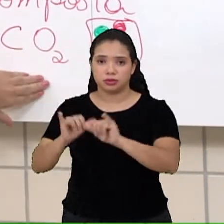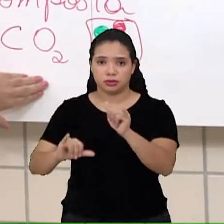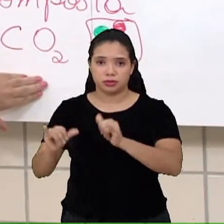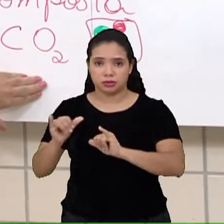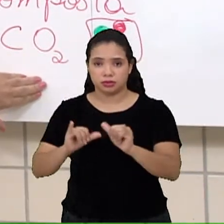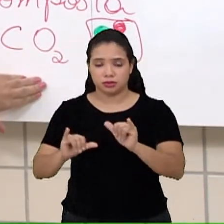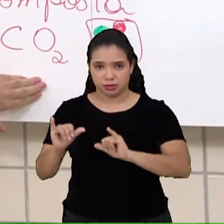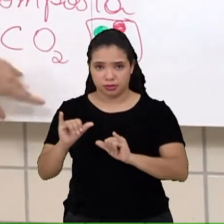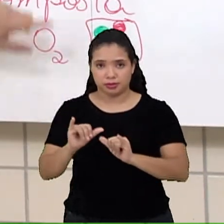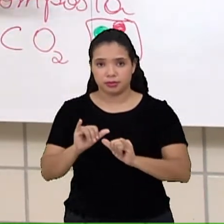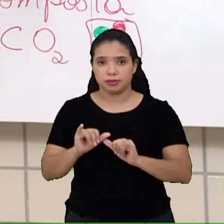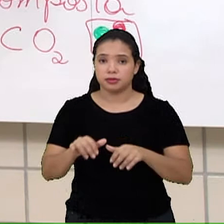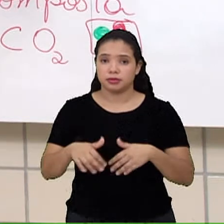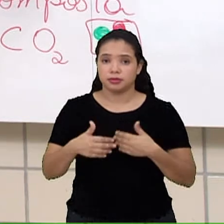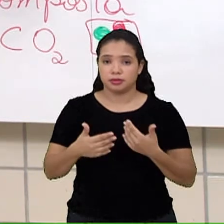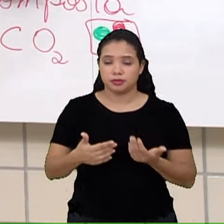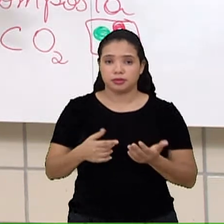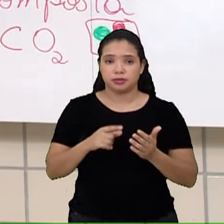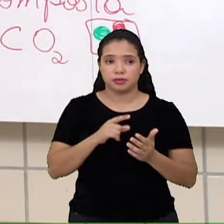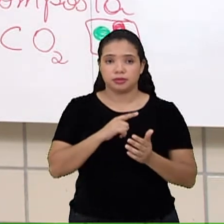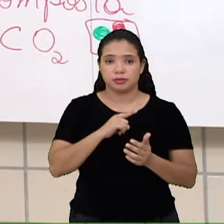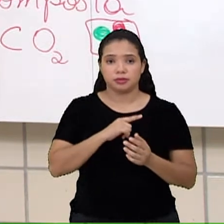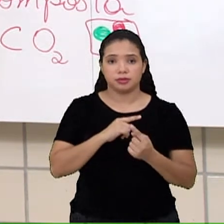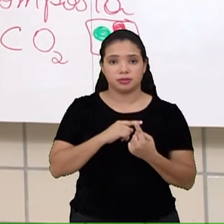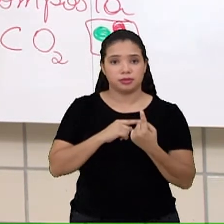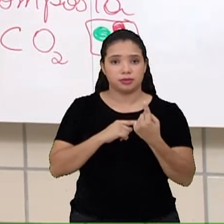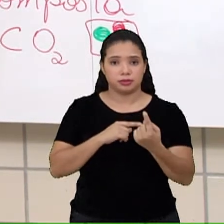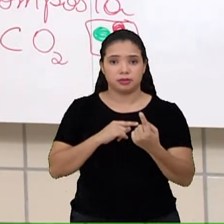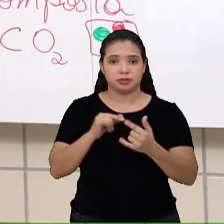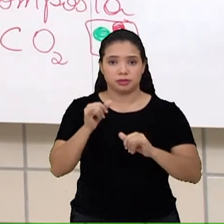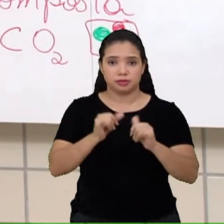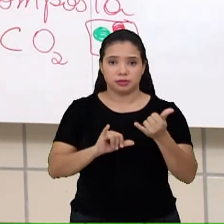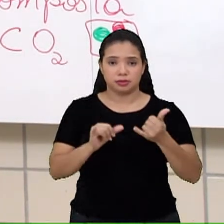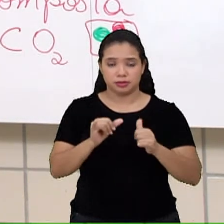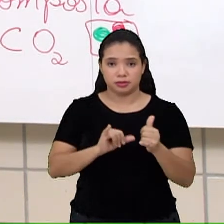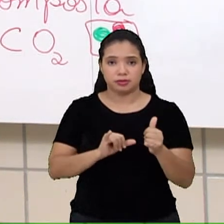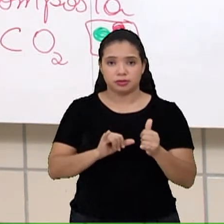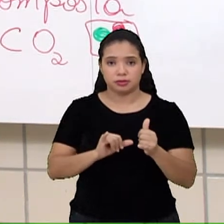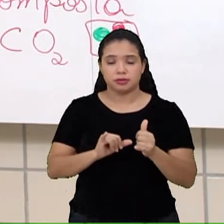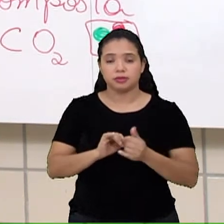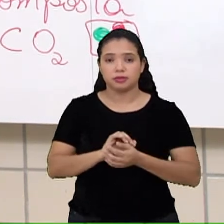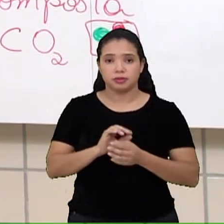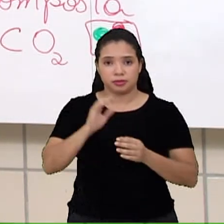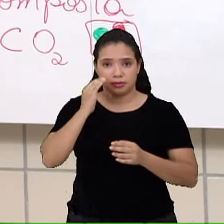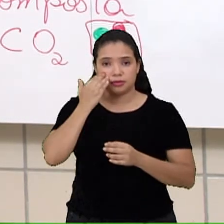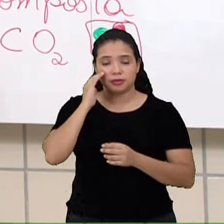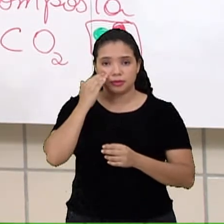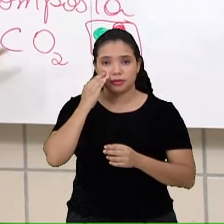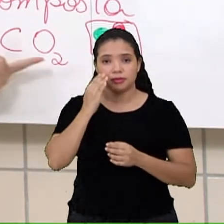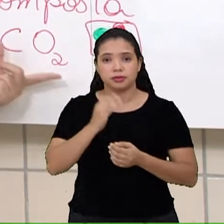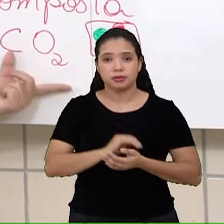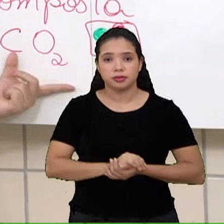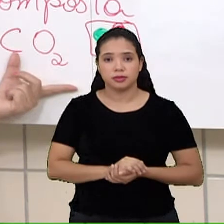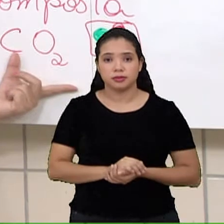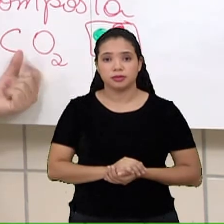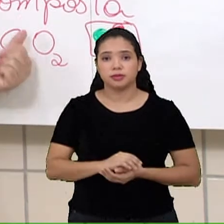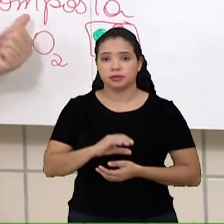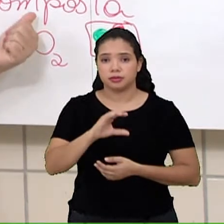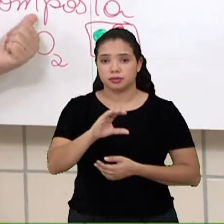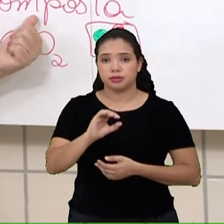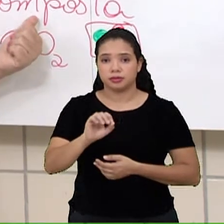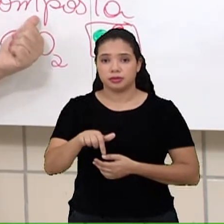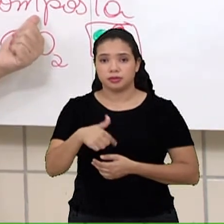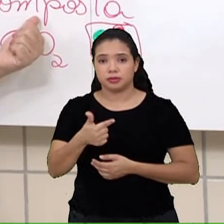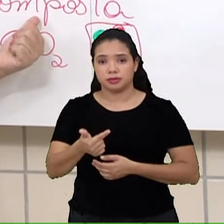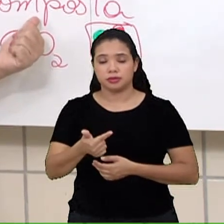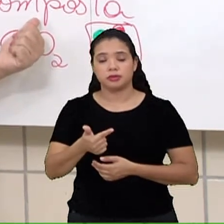nessa substância. E aqui eu tenho apenas um elemento químico nessa substância. Entenderam? Então, CO2 é